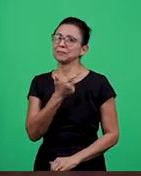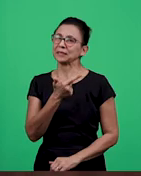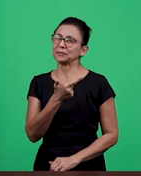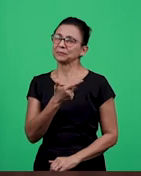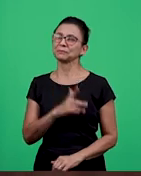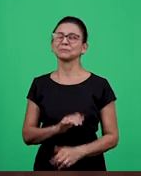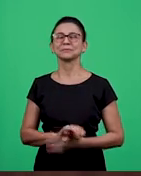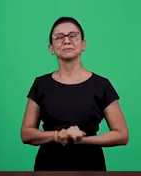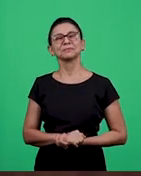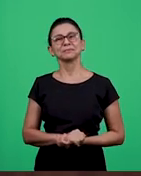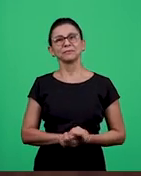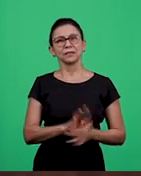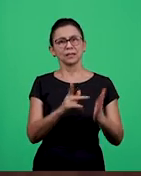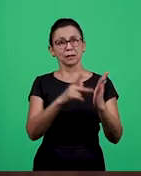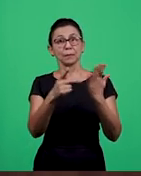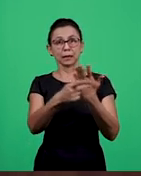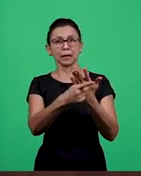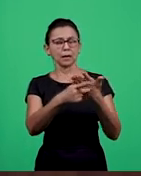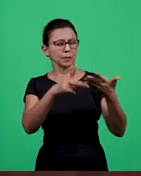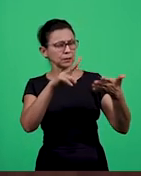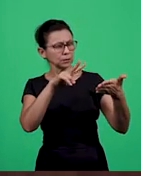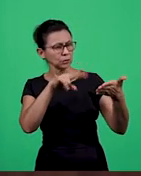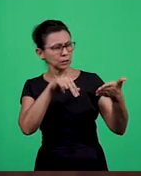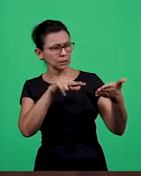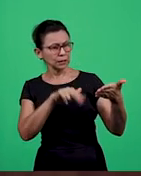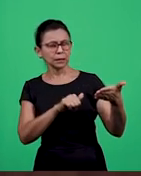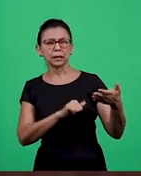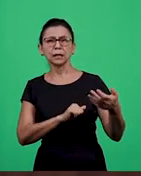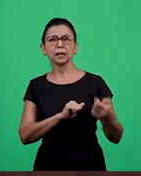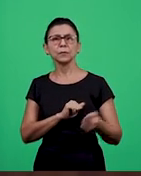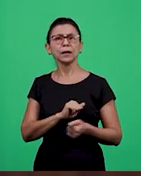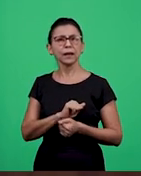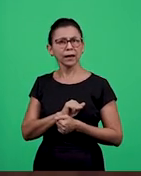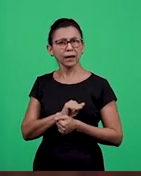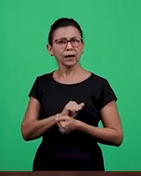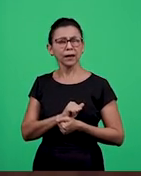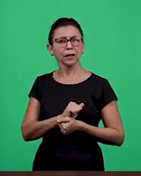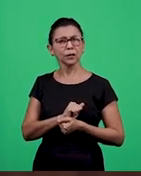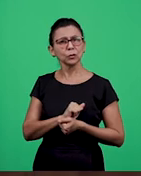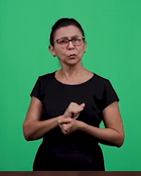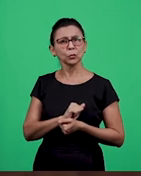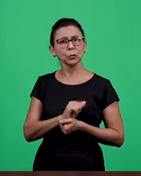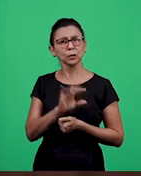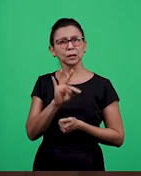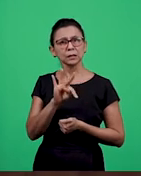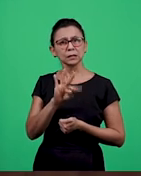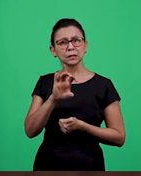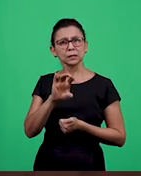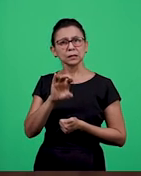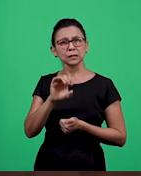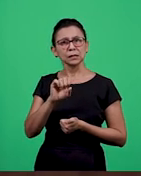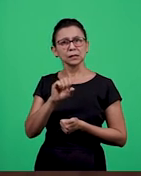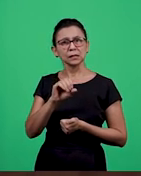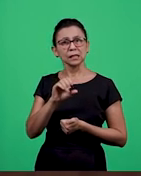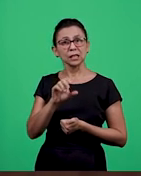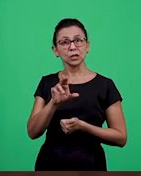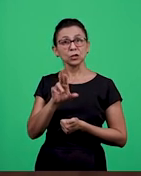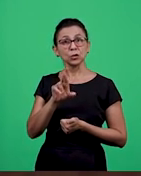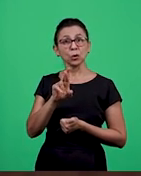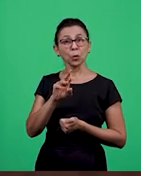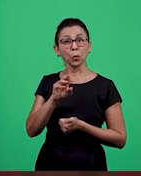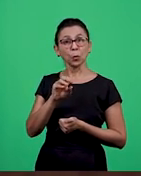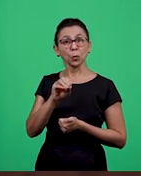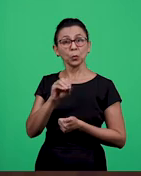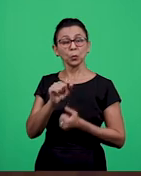essa parábola que nós acabamos de ler, é a parábola do tesouro escondido. E